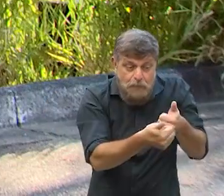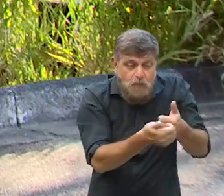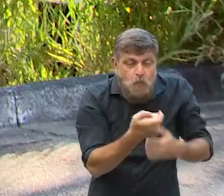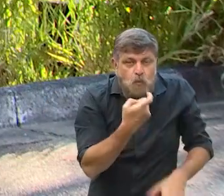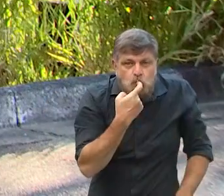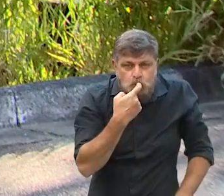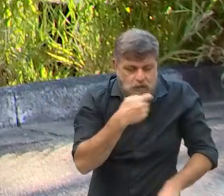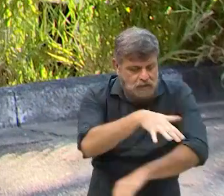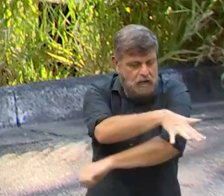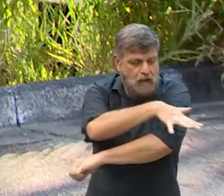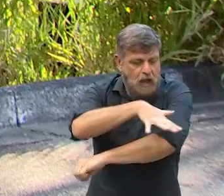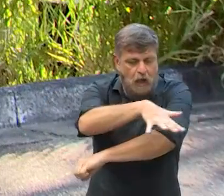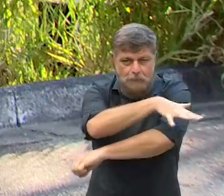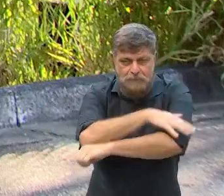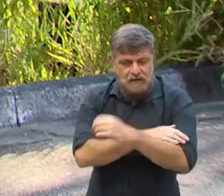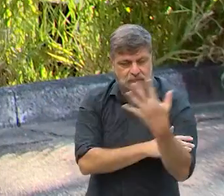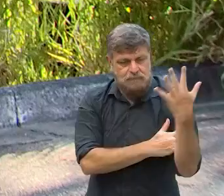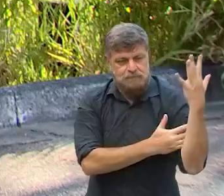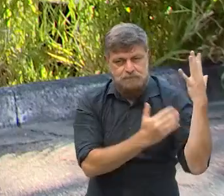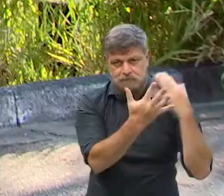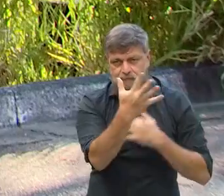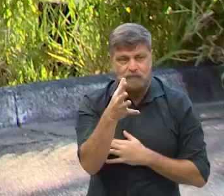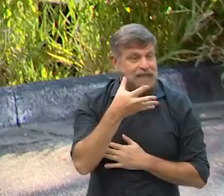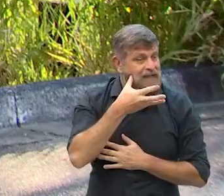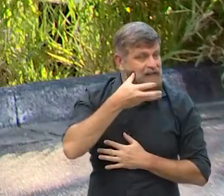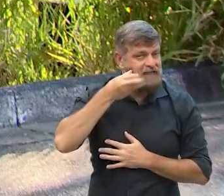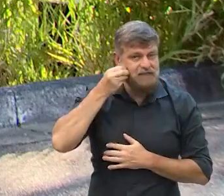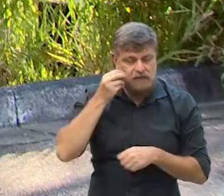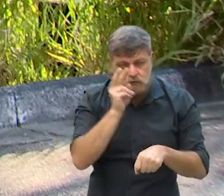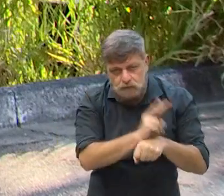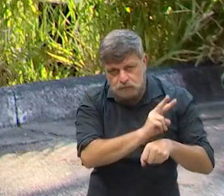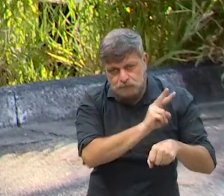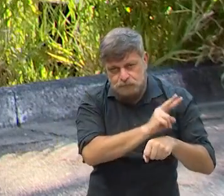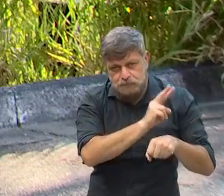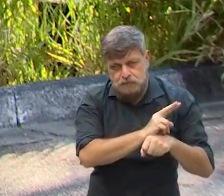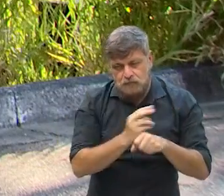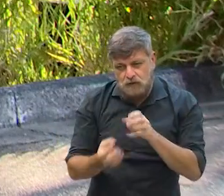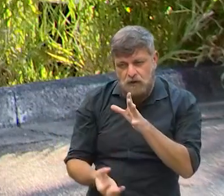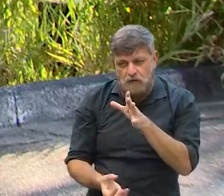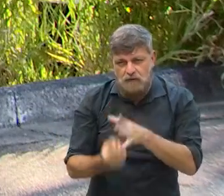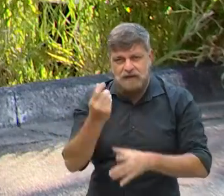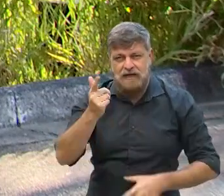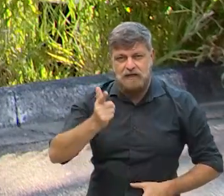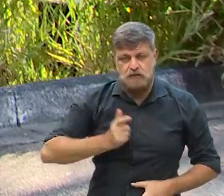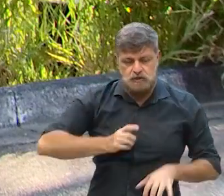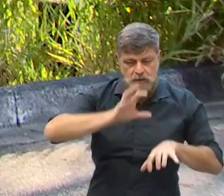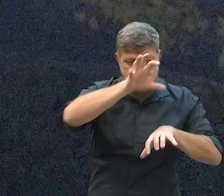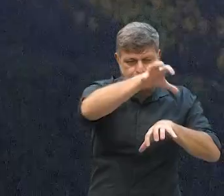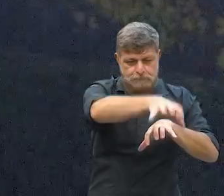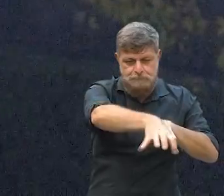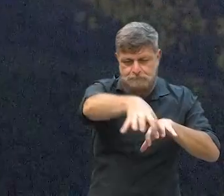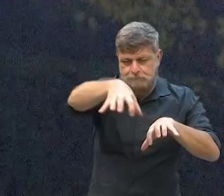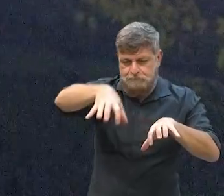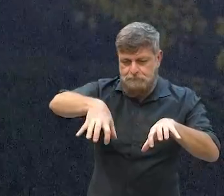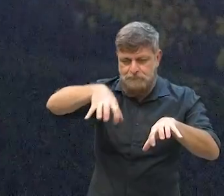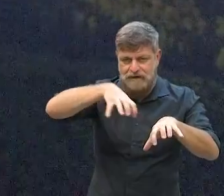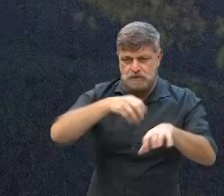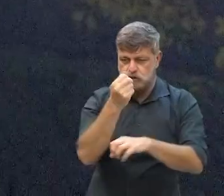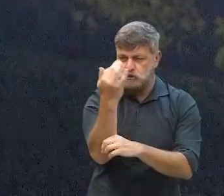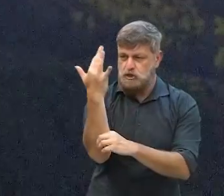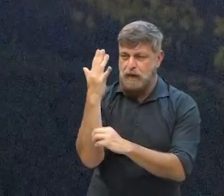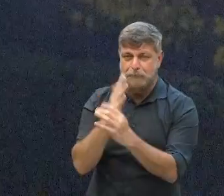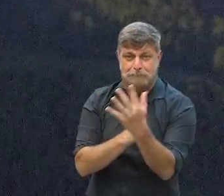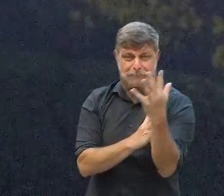Então ele é um parque de reserva ambiental. Quando ele foi criado, ele tinha partes, né, remanescentes, partes de mata, mas